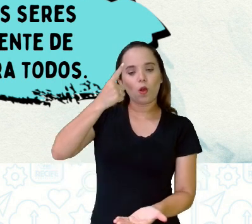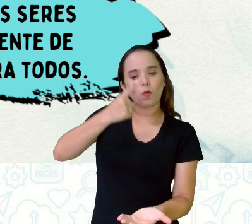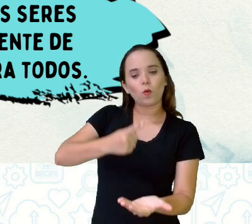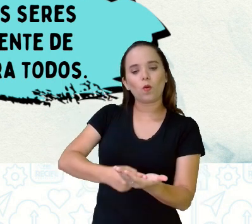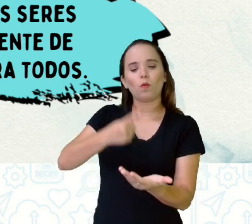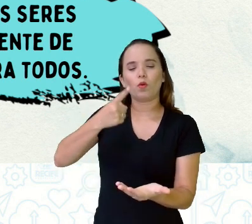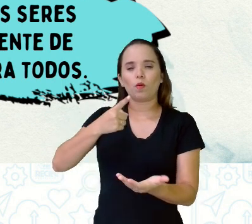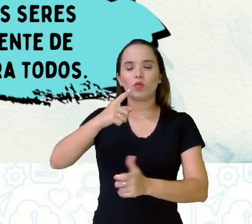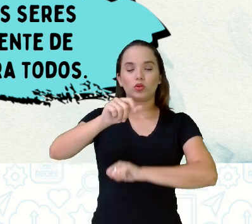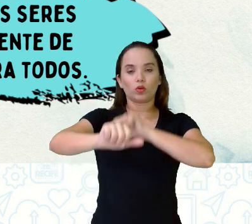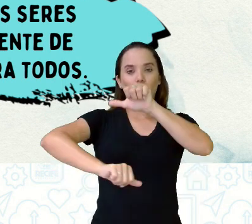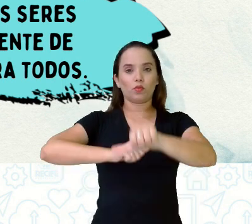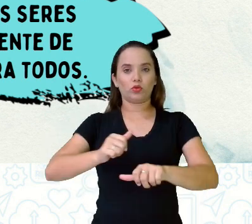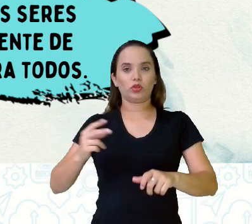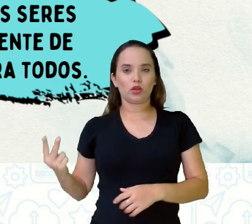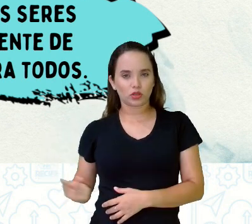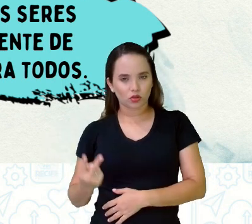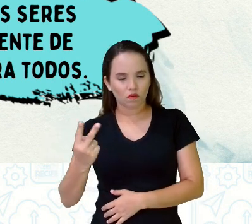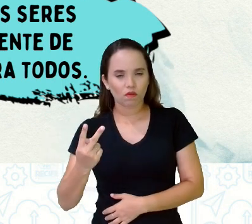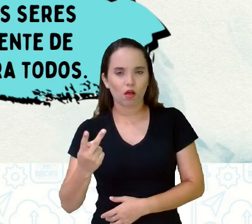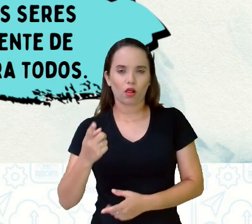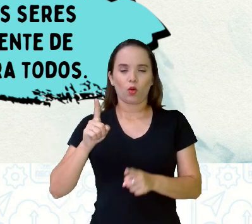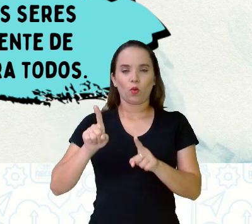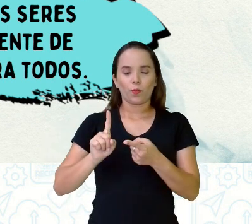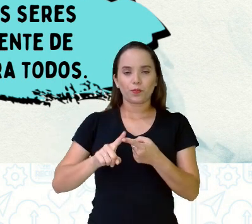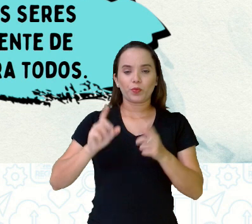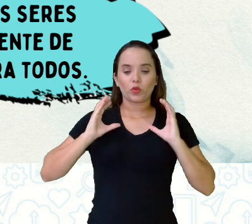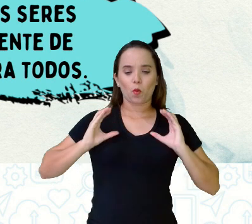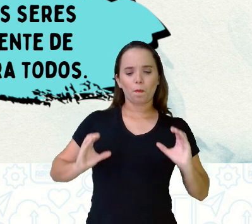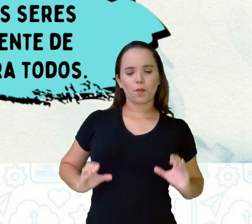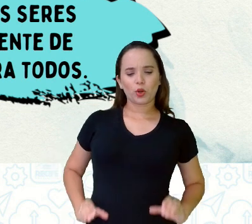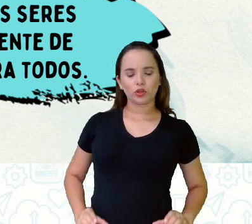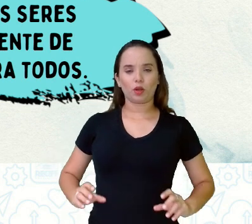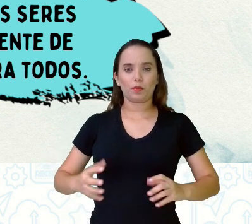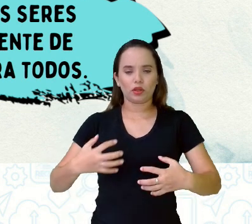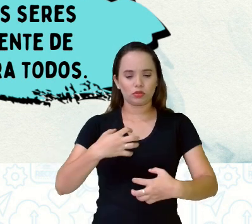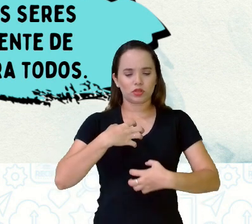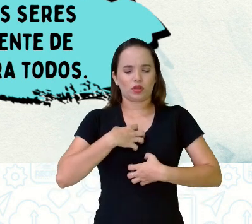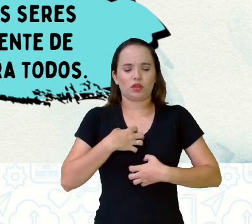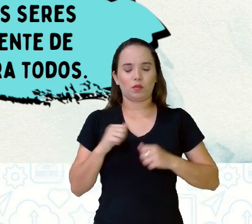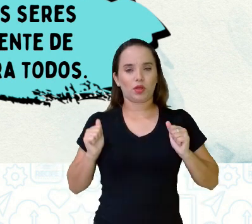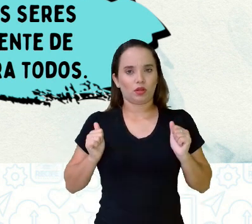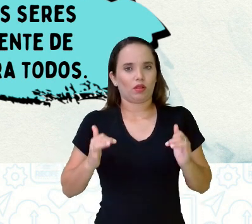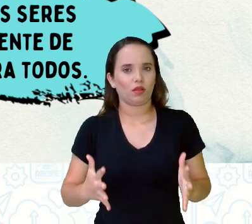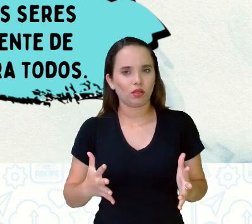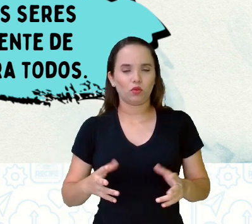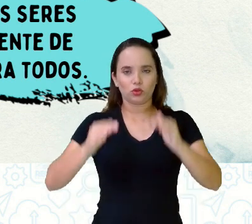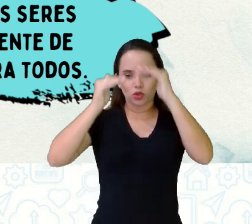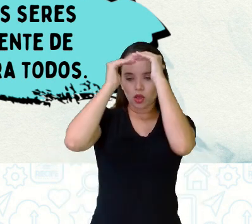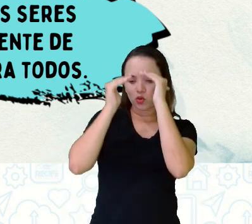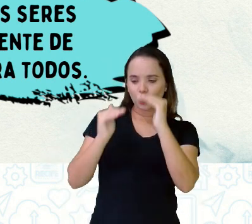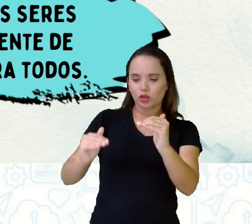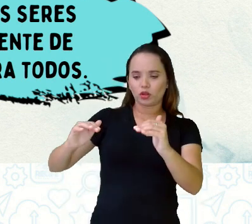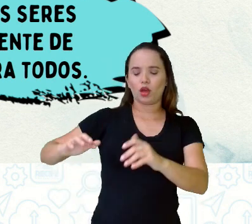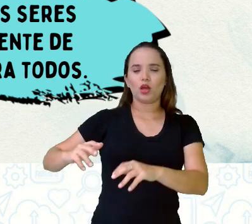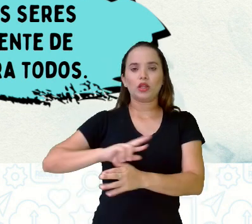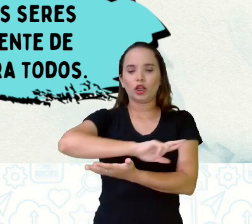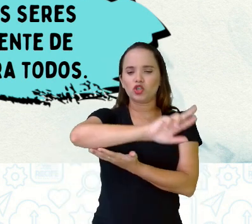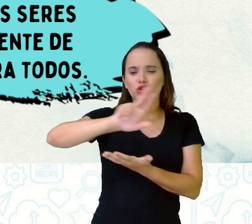valores, comportamentos, sentimentos e atitudes, respeito à diversidade biológica